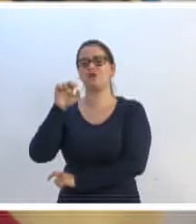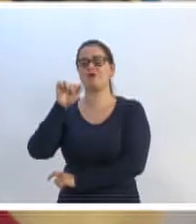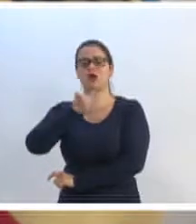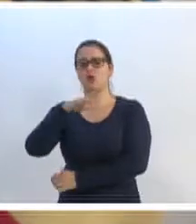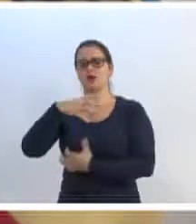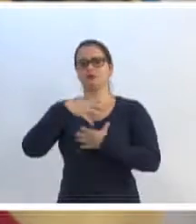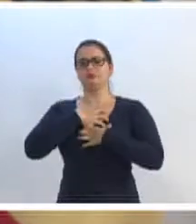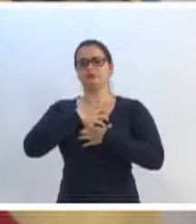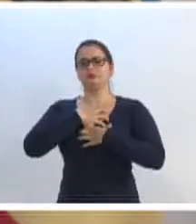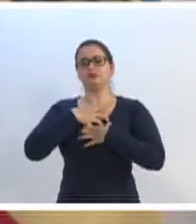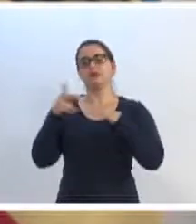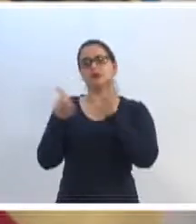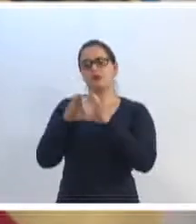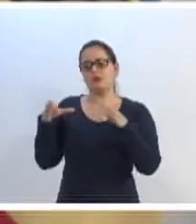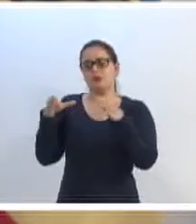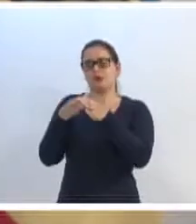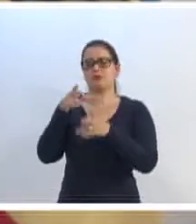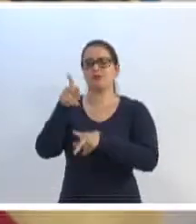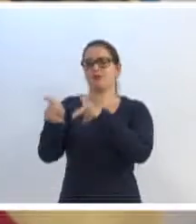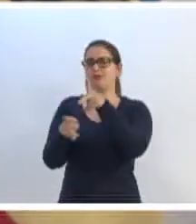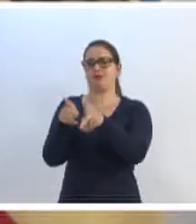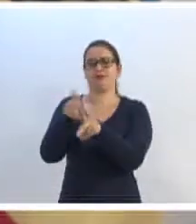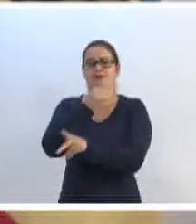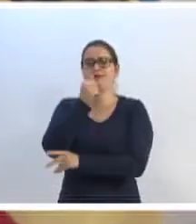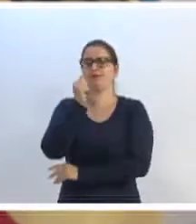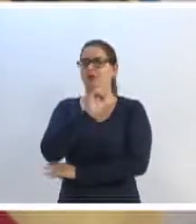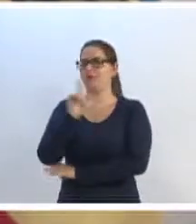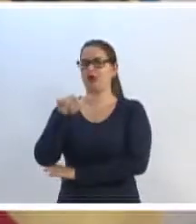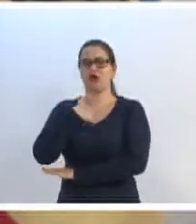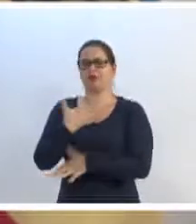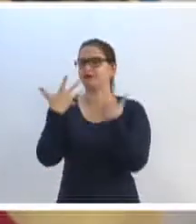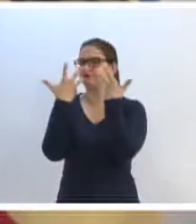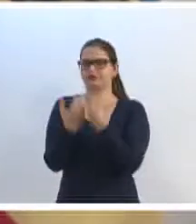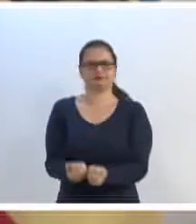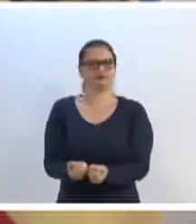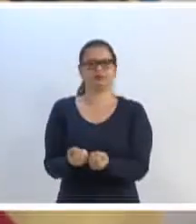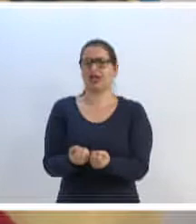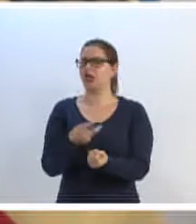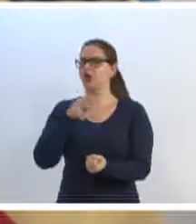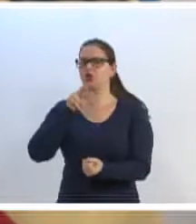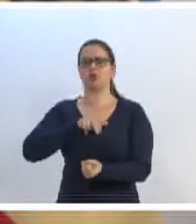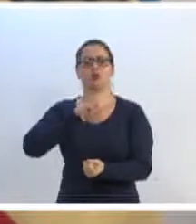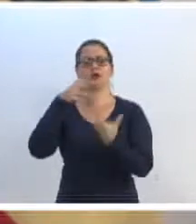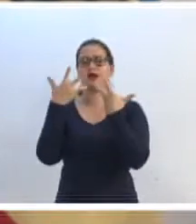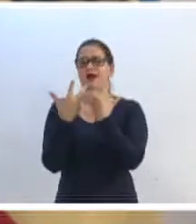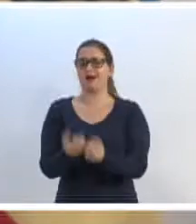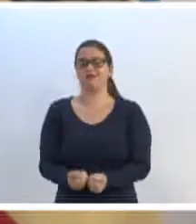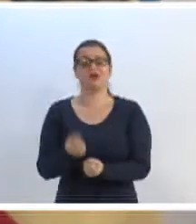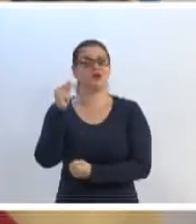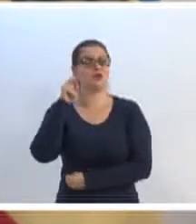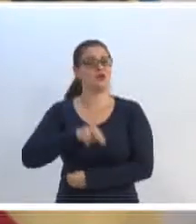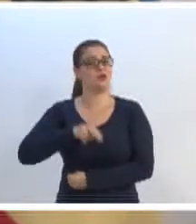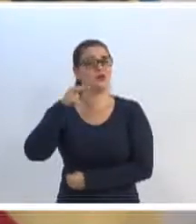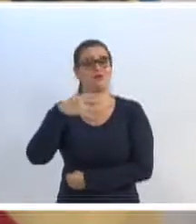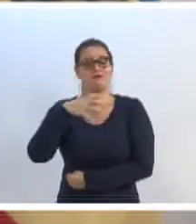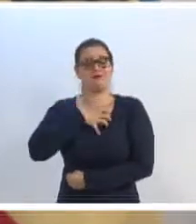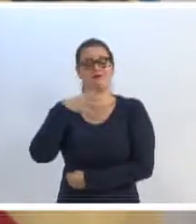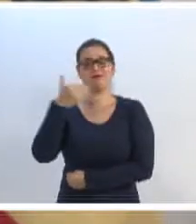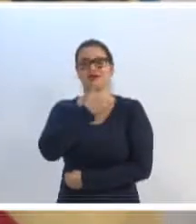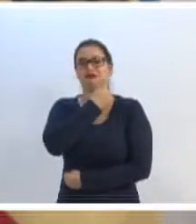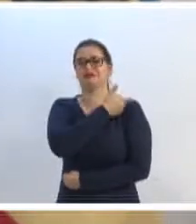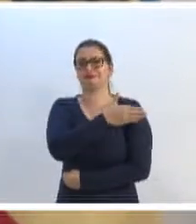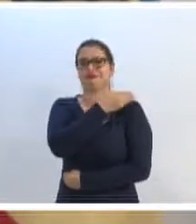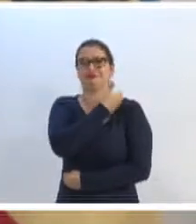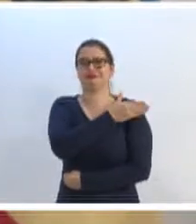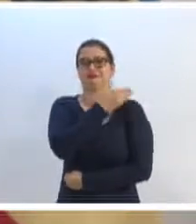não é o sentimento do povo blumenauense, e a gente não vai admitir, não admitiremos, não aceitaremos nenhuma forma de preconceito.